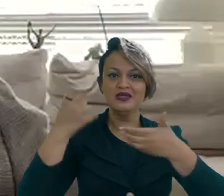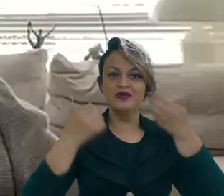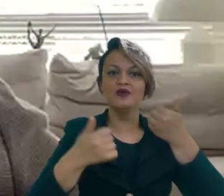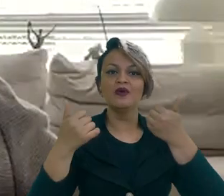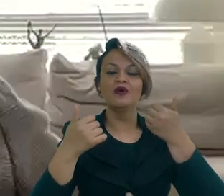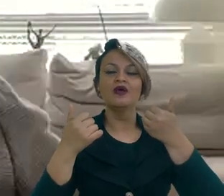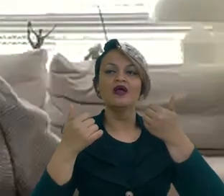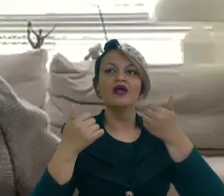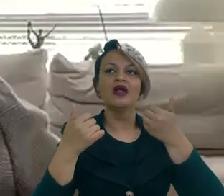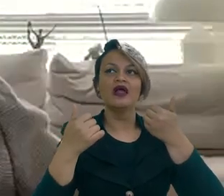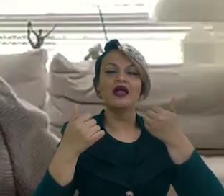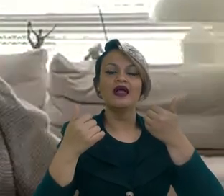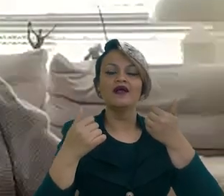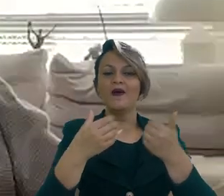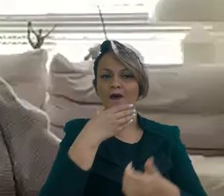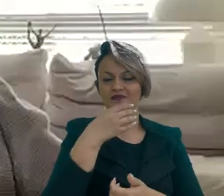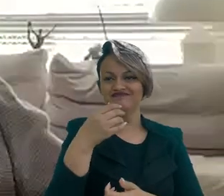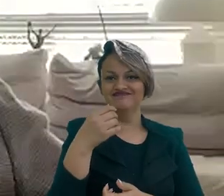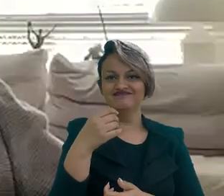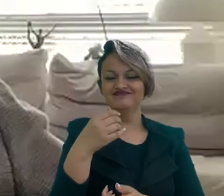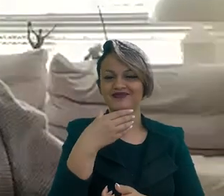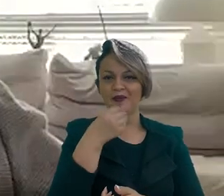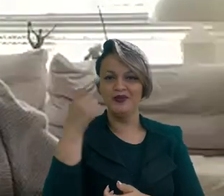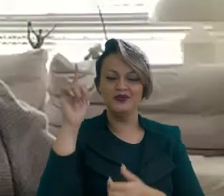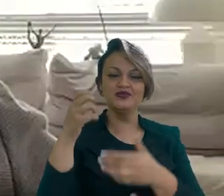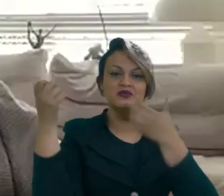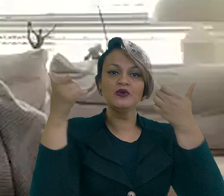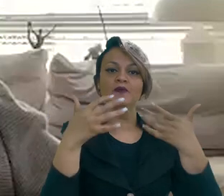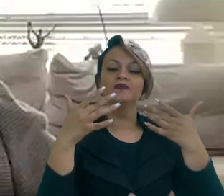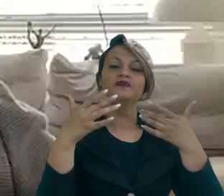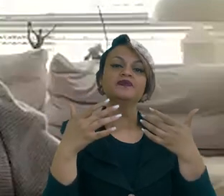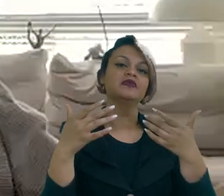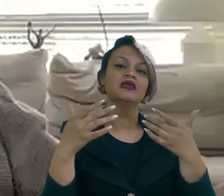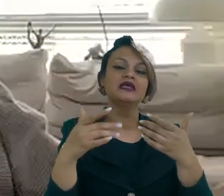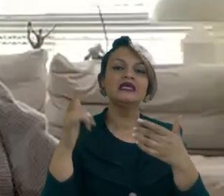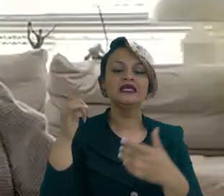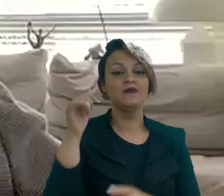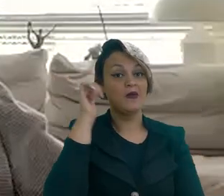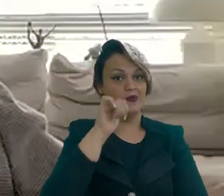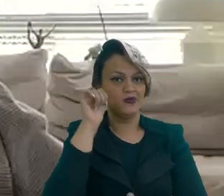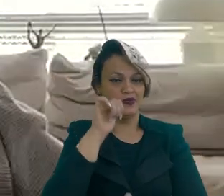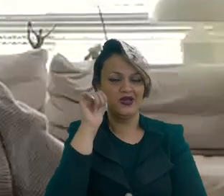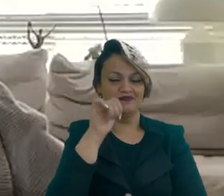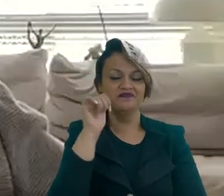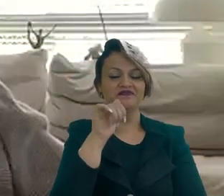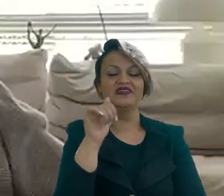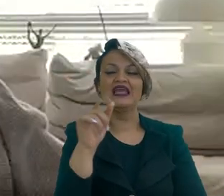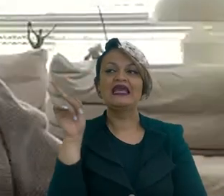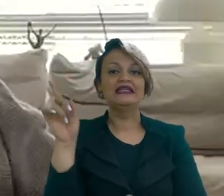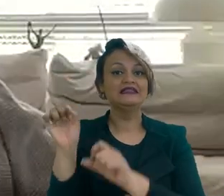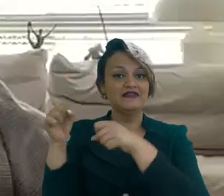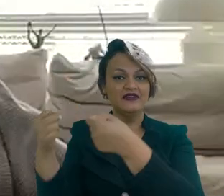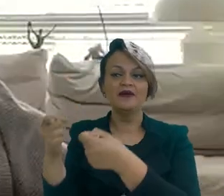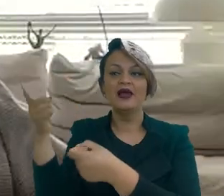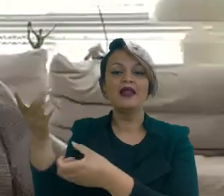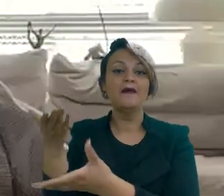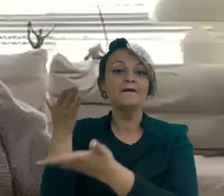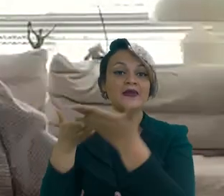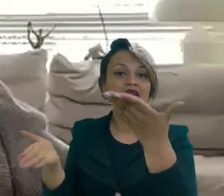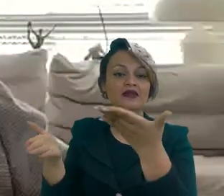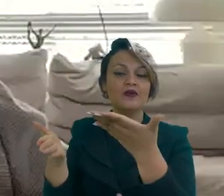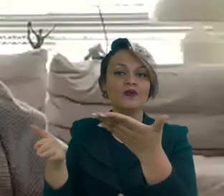contou sobre Professor Geraldo de Camargo Viana que ele teve uma cliente que